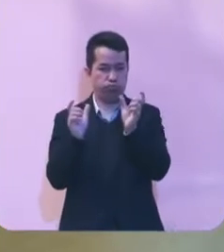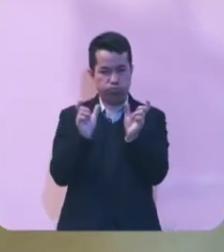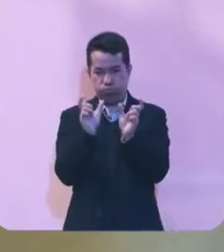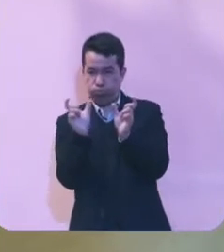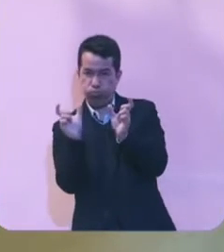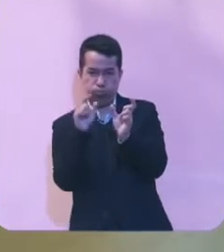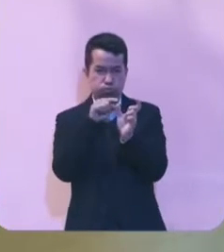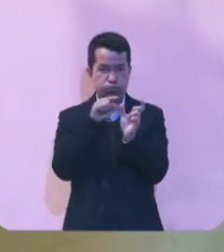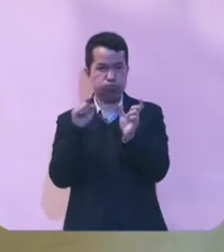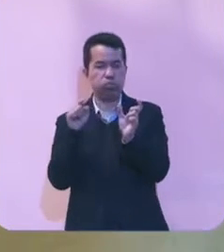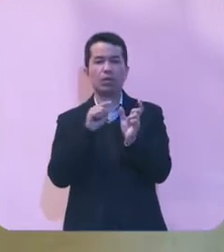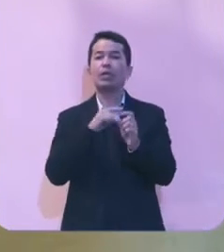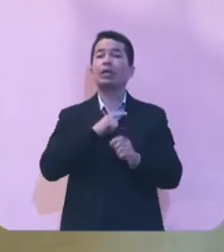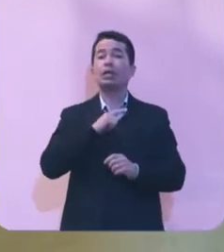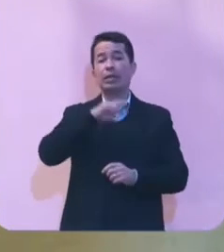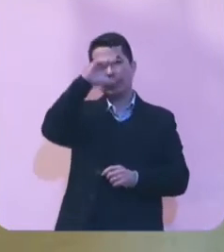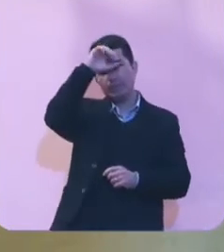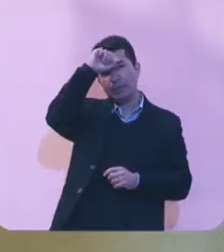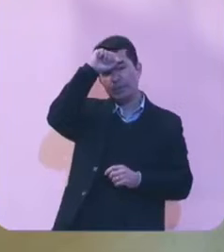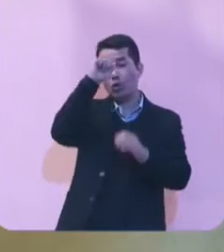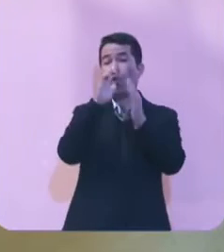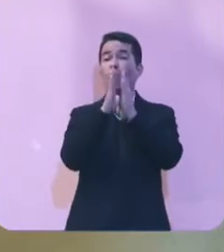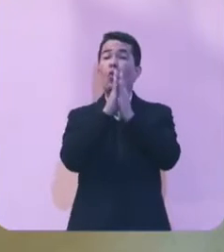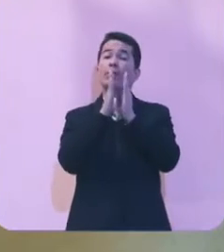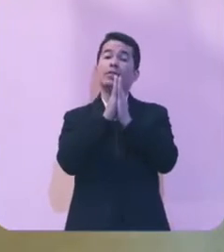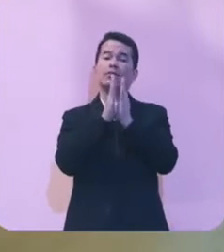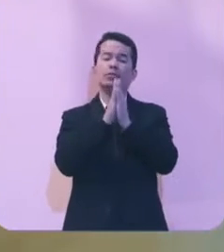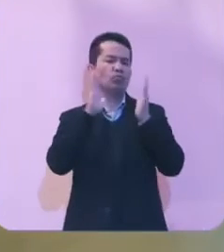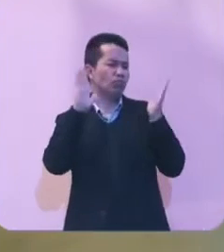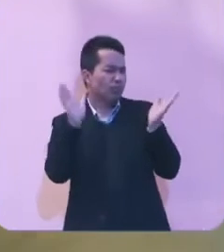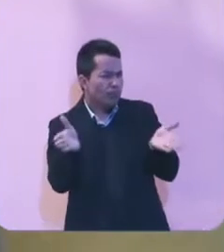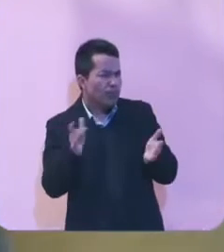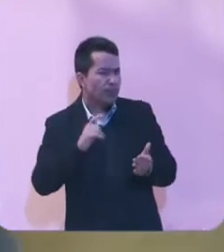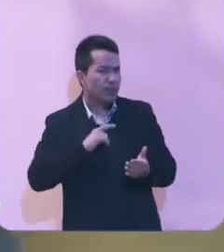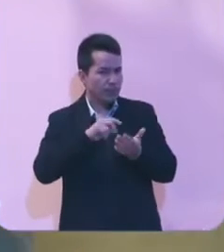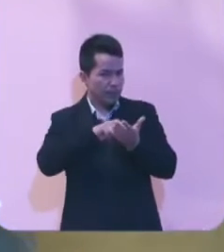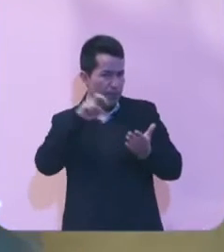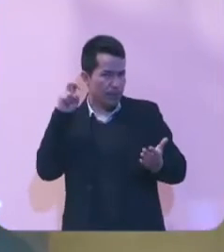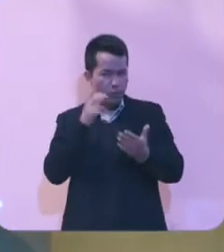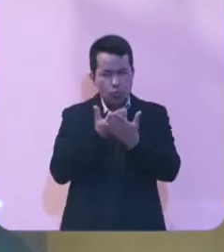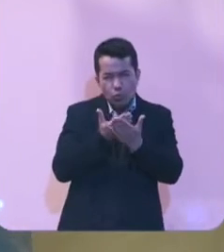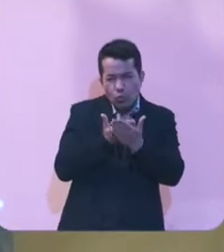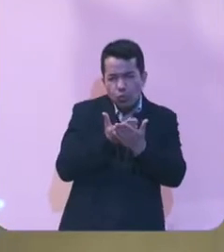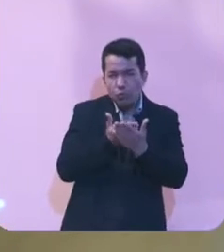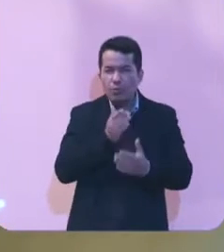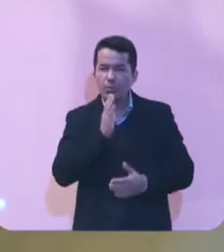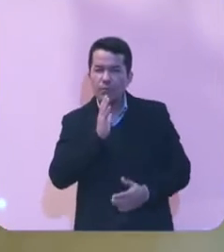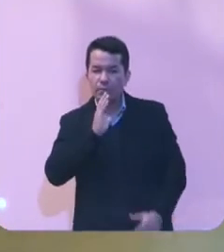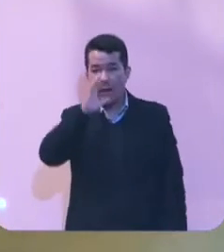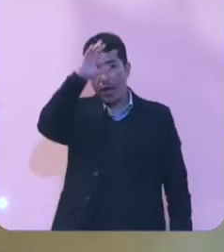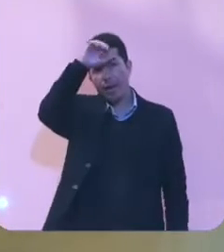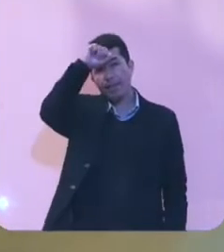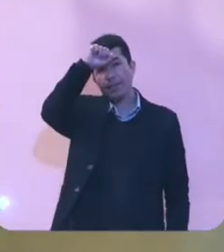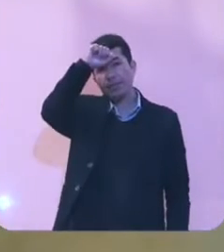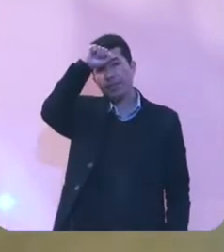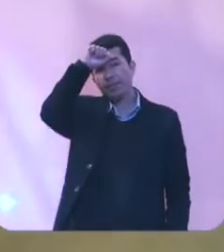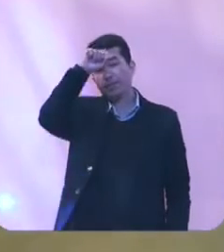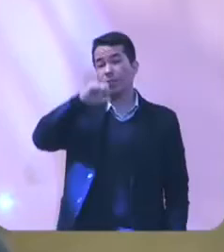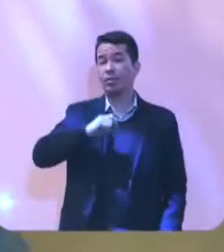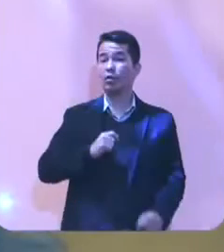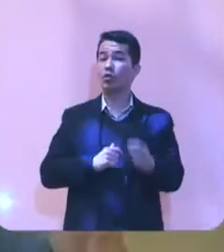pela manhã que essa oração era composta de alguns pedidos. Primeiro pedido, que Deus fale, que